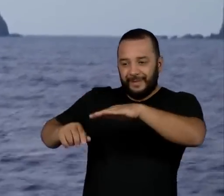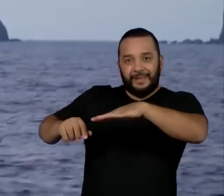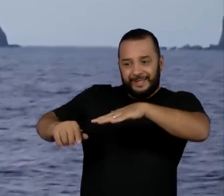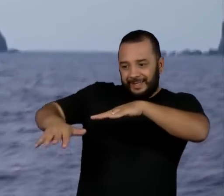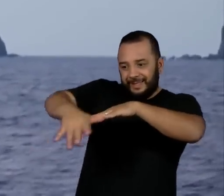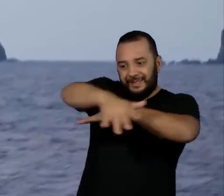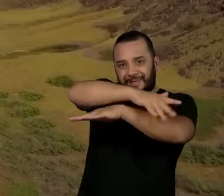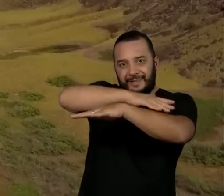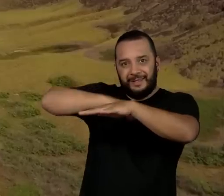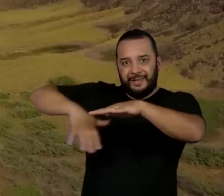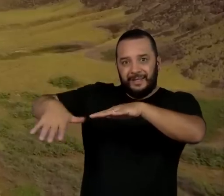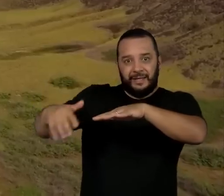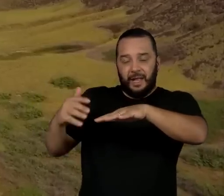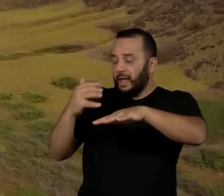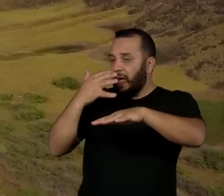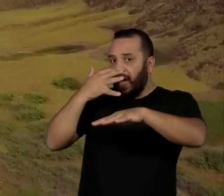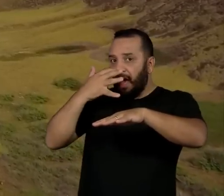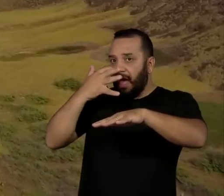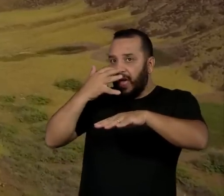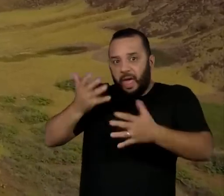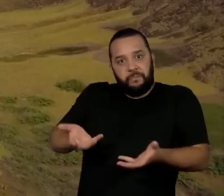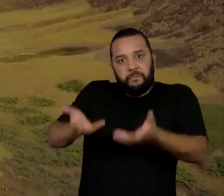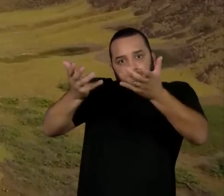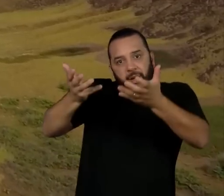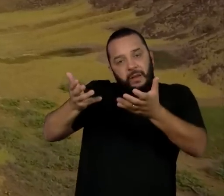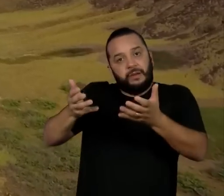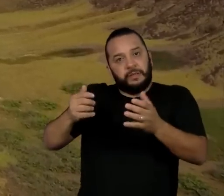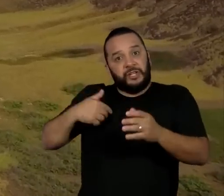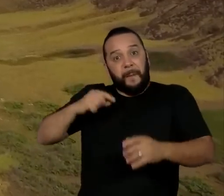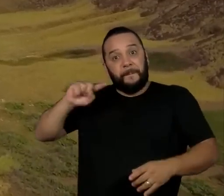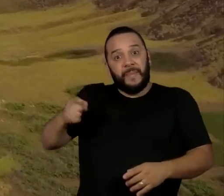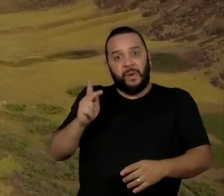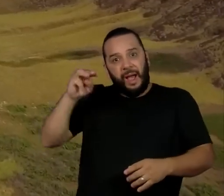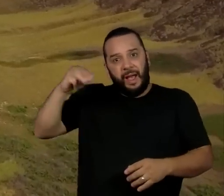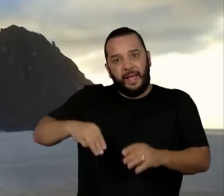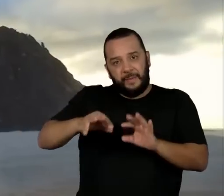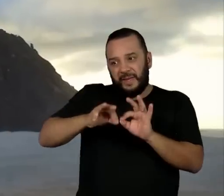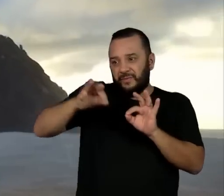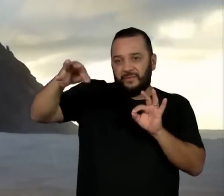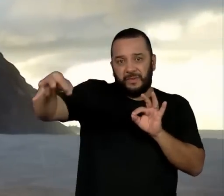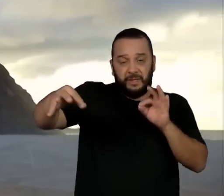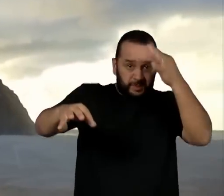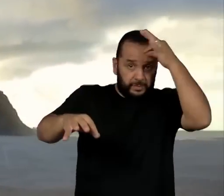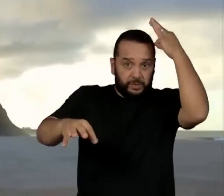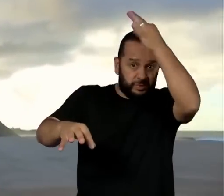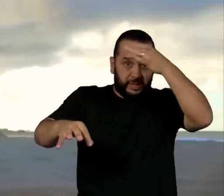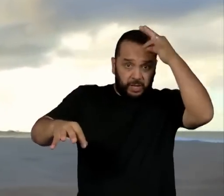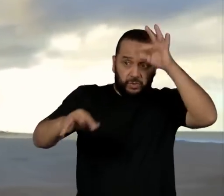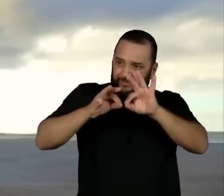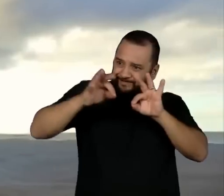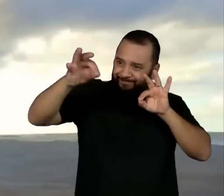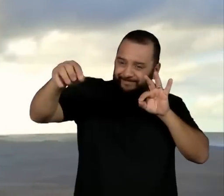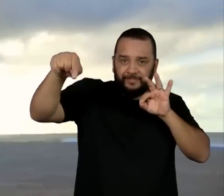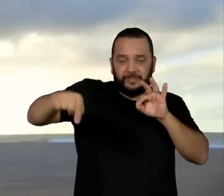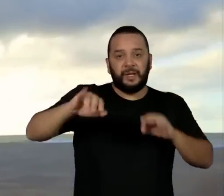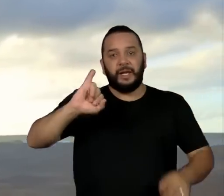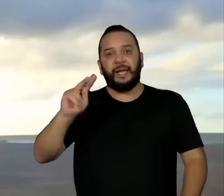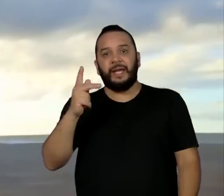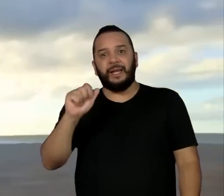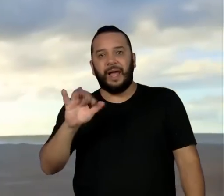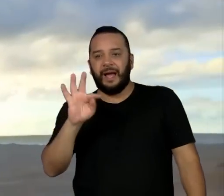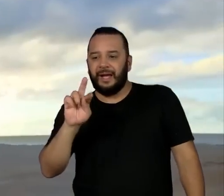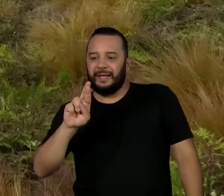1.000 quilômetros da costa de Vitória, no Espírito Santo, Ilha da Trindade. Nem este paraíso, frequentado